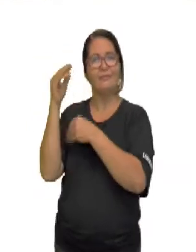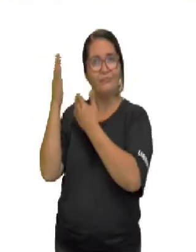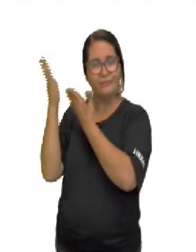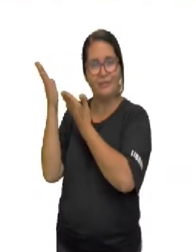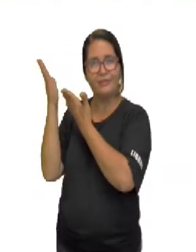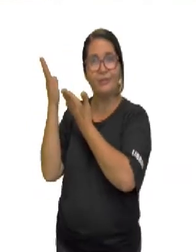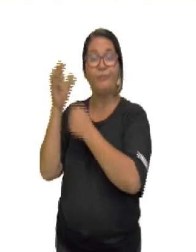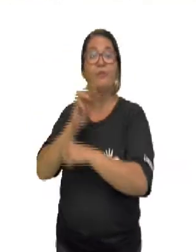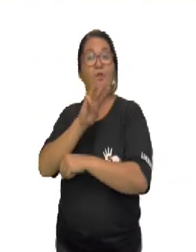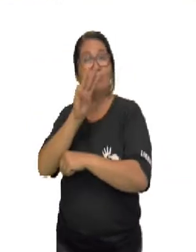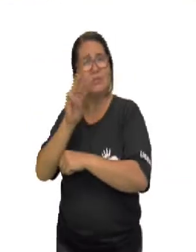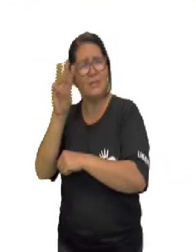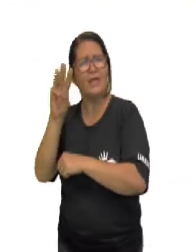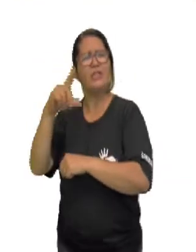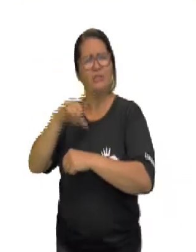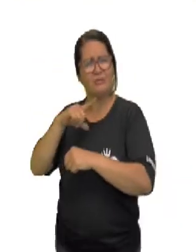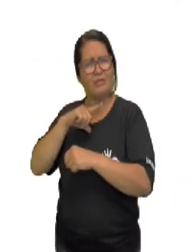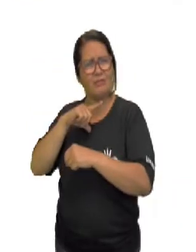site,